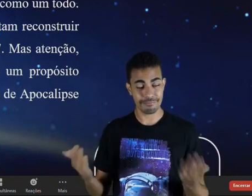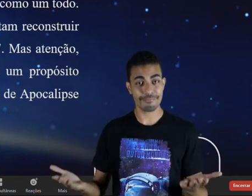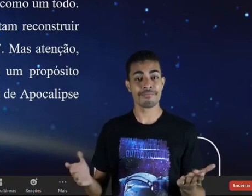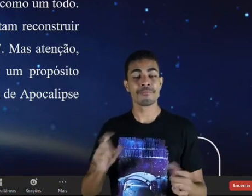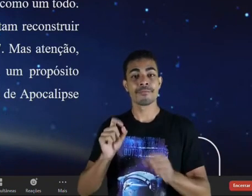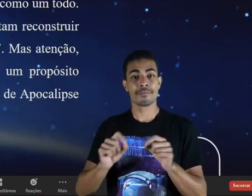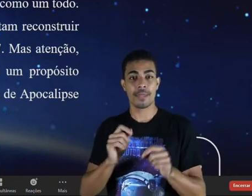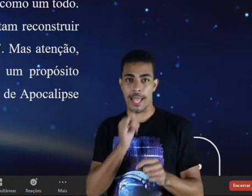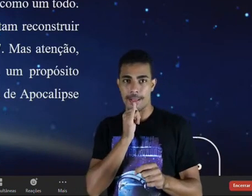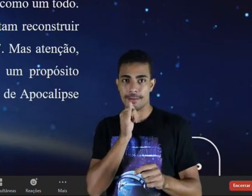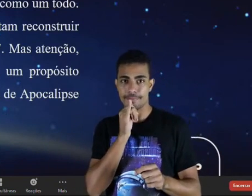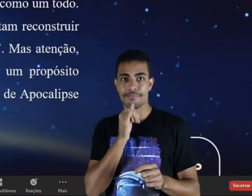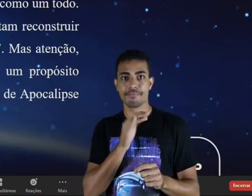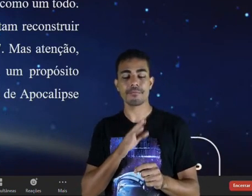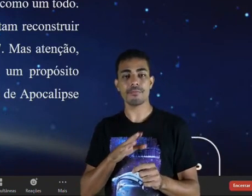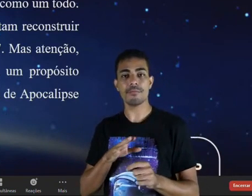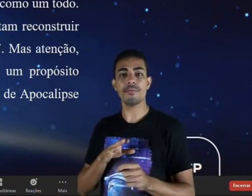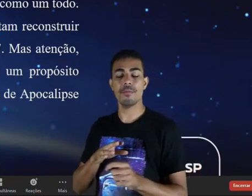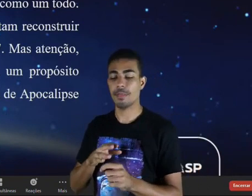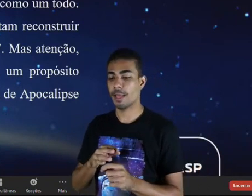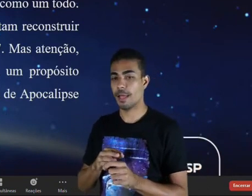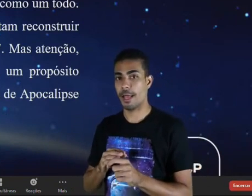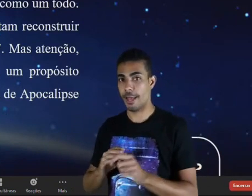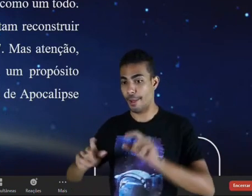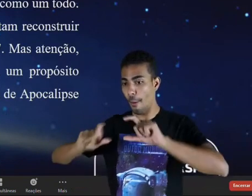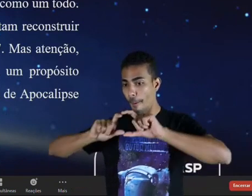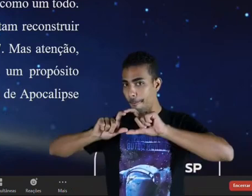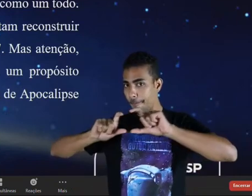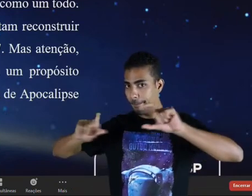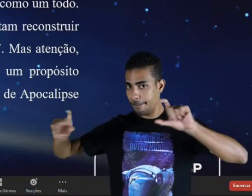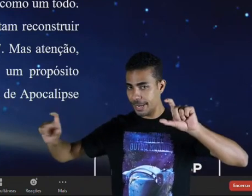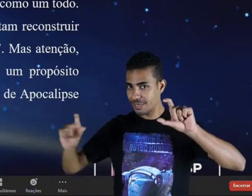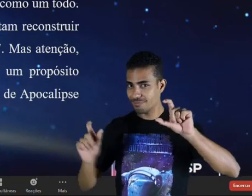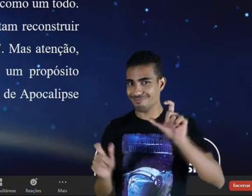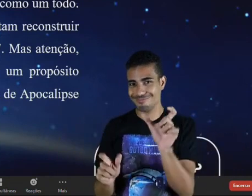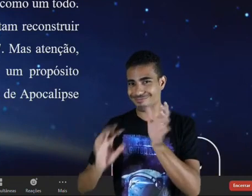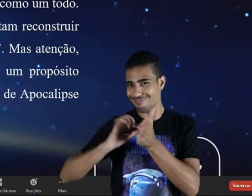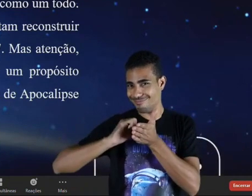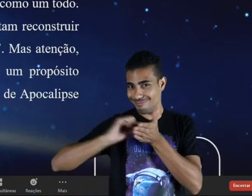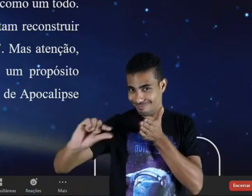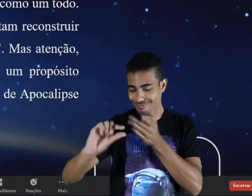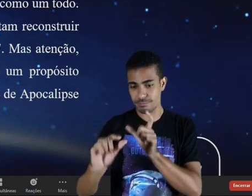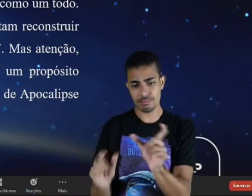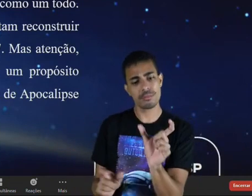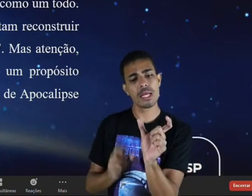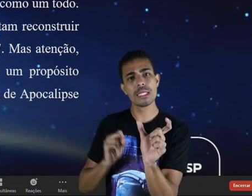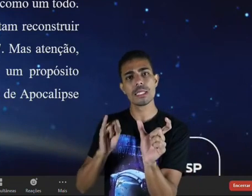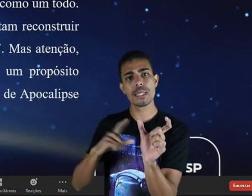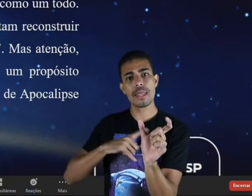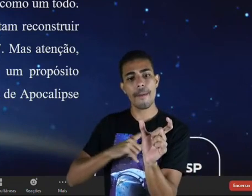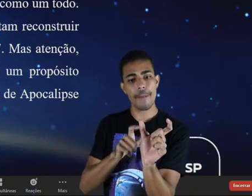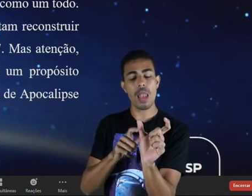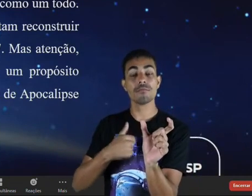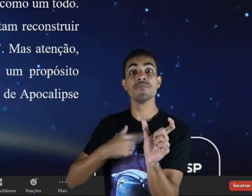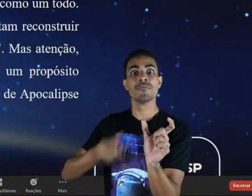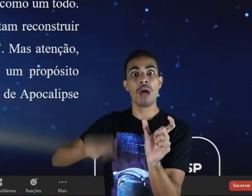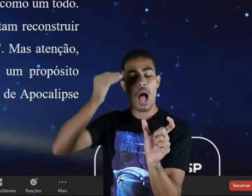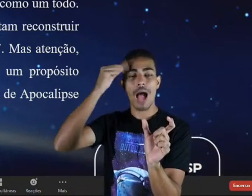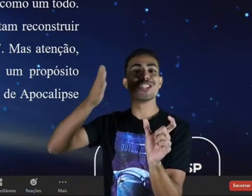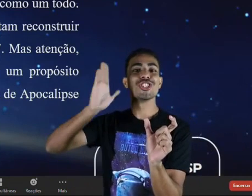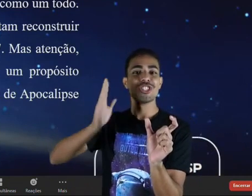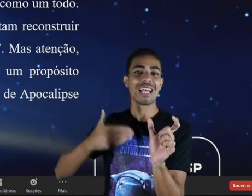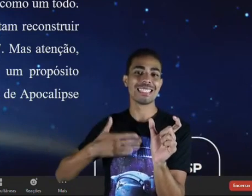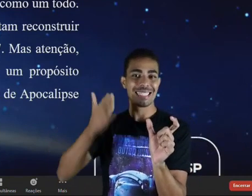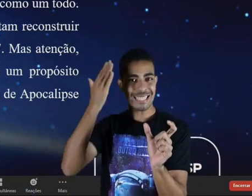essa. O contexto imediato é o parágrafo bíblico em que aquilo está. O contexto amplo é como aquele assunto é tratado em toda a